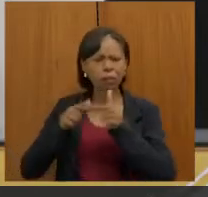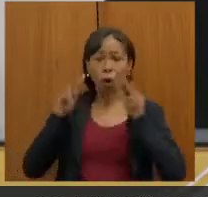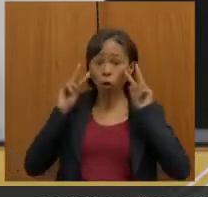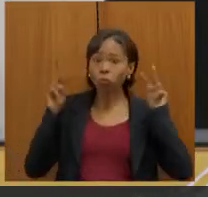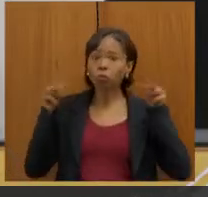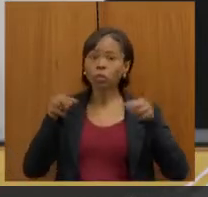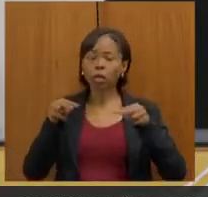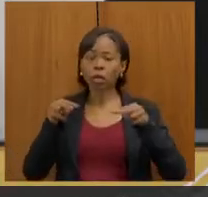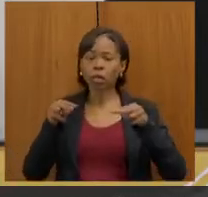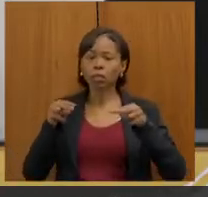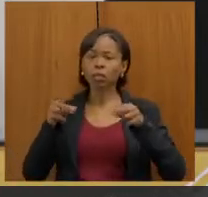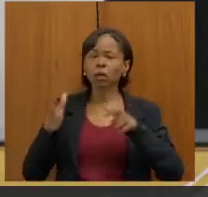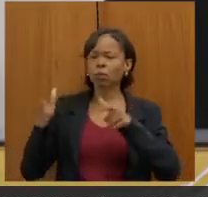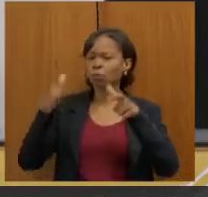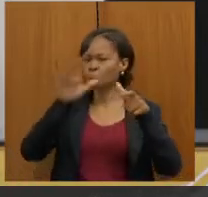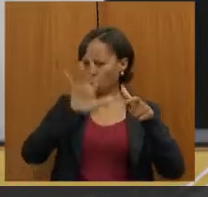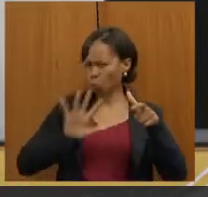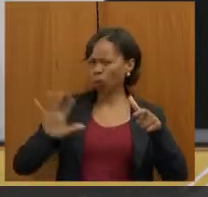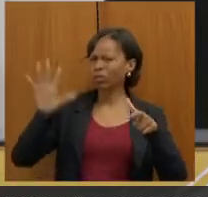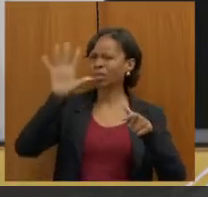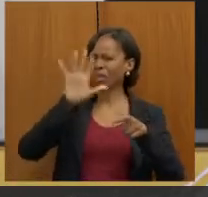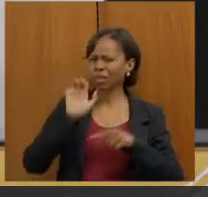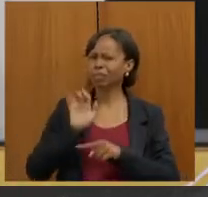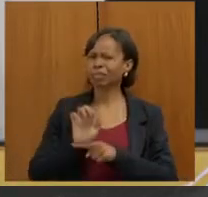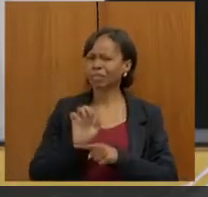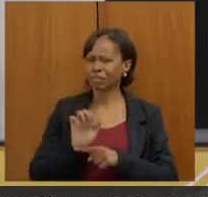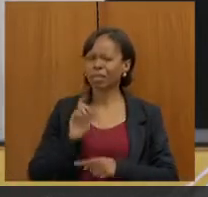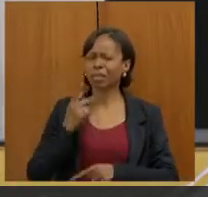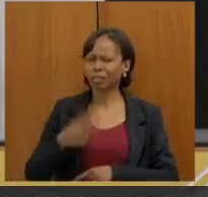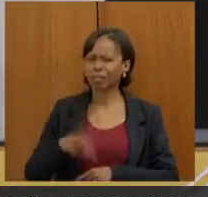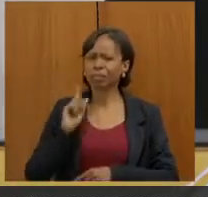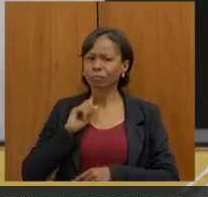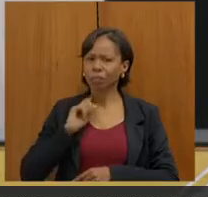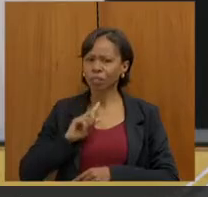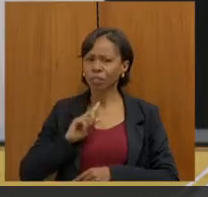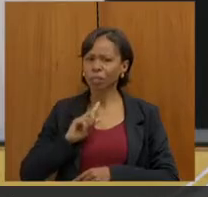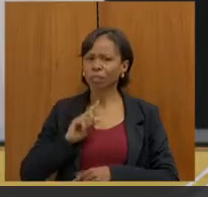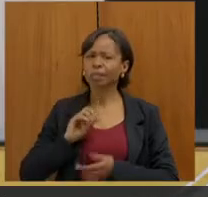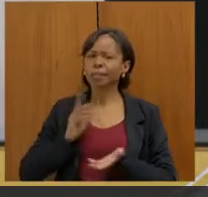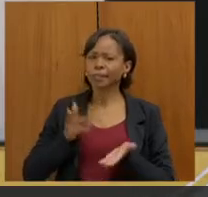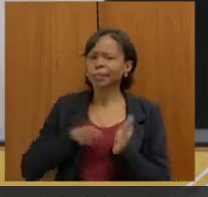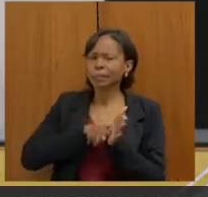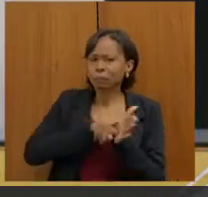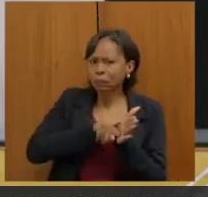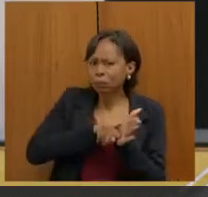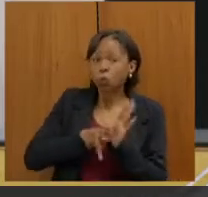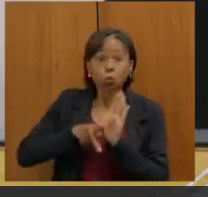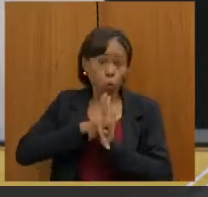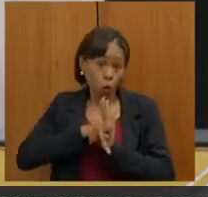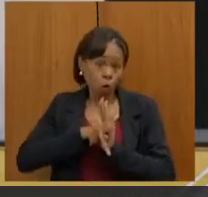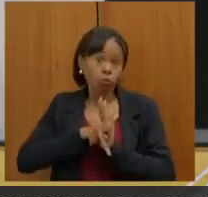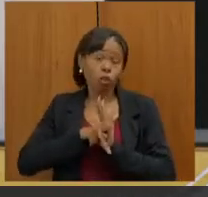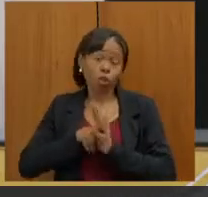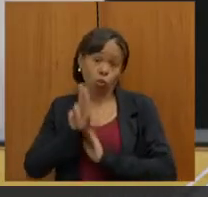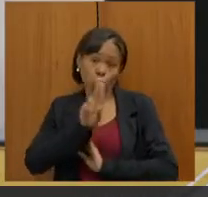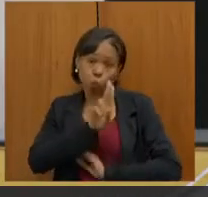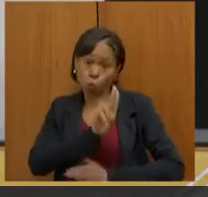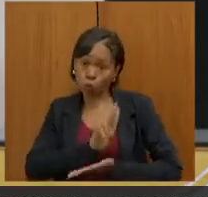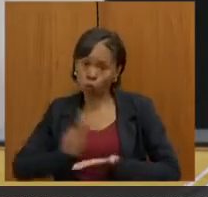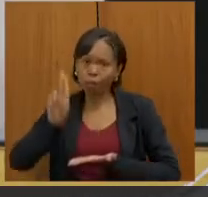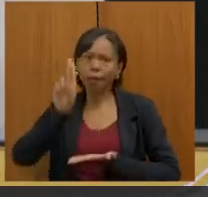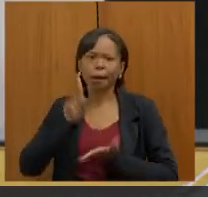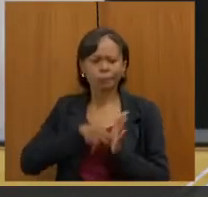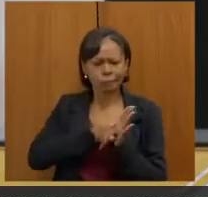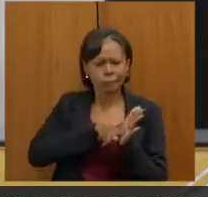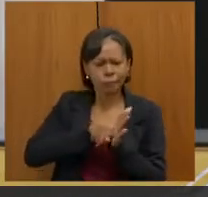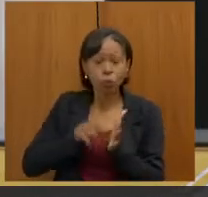vezes em algumas regiões do Estado sendo motivo de muitos estudos das academias e dos diversos grupos